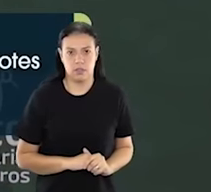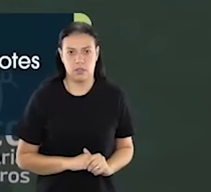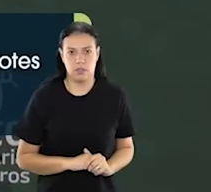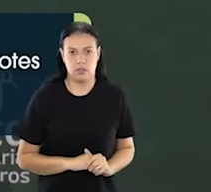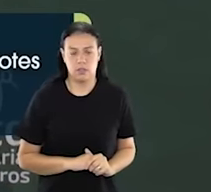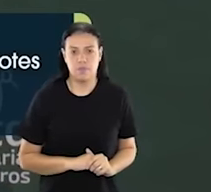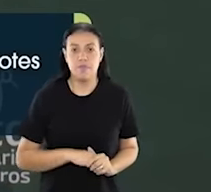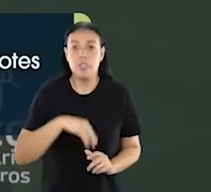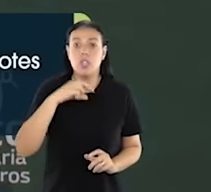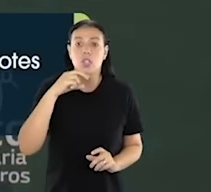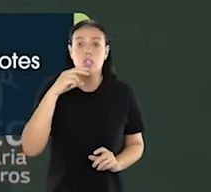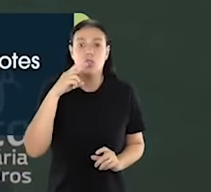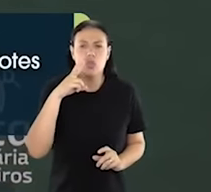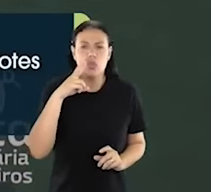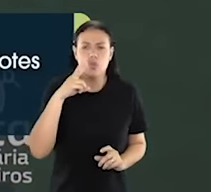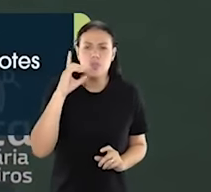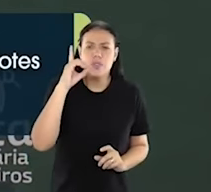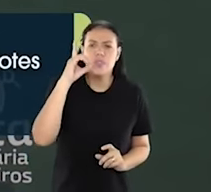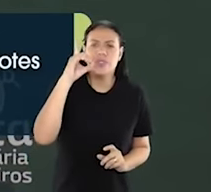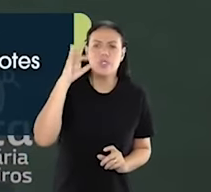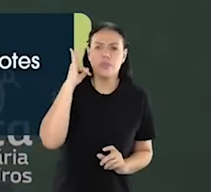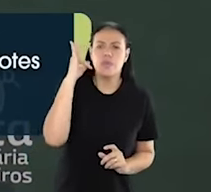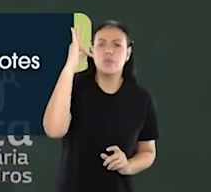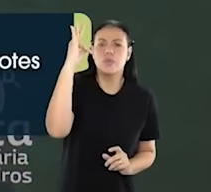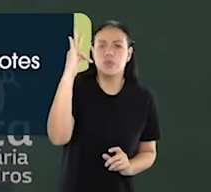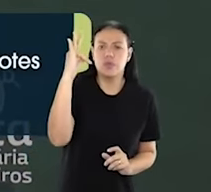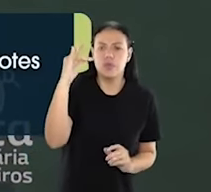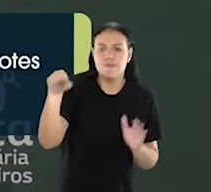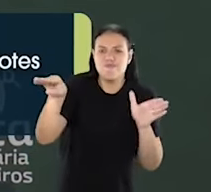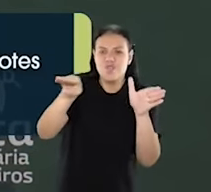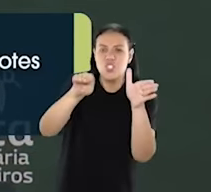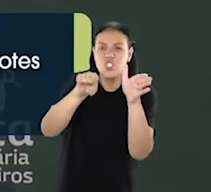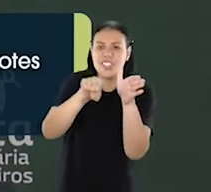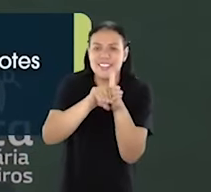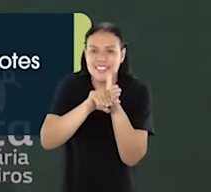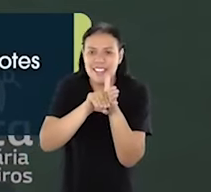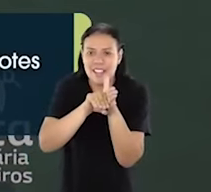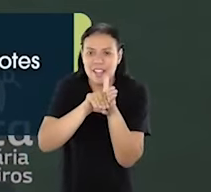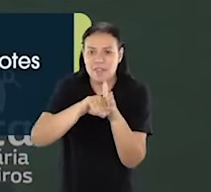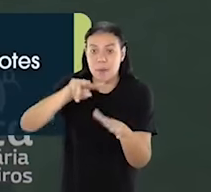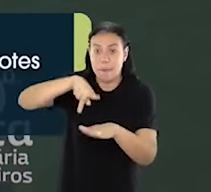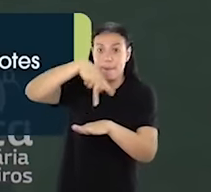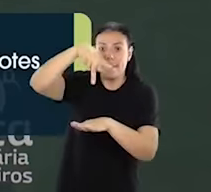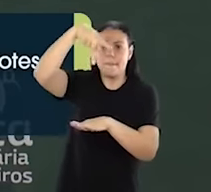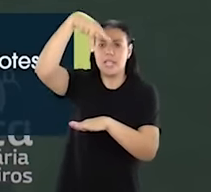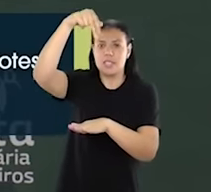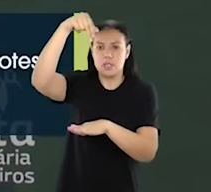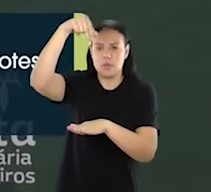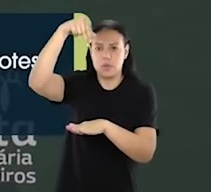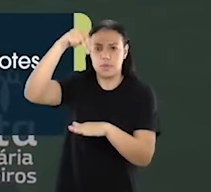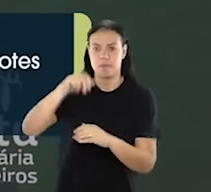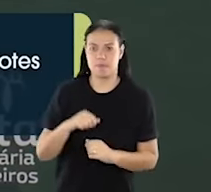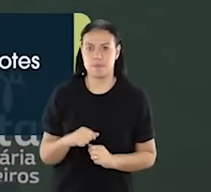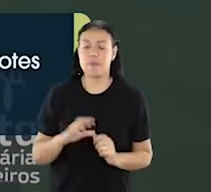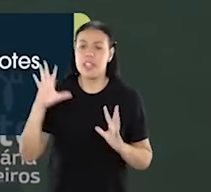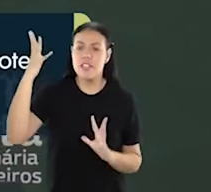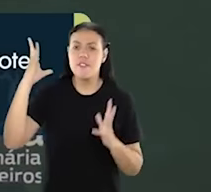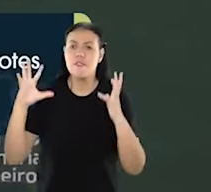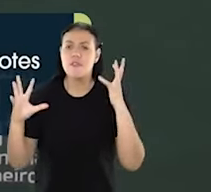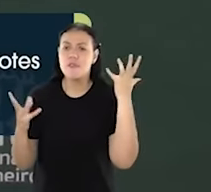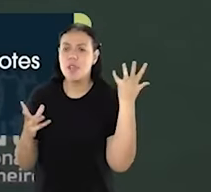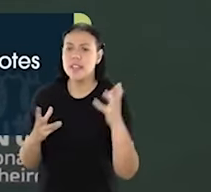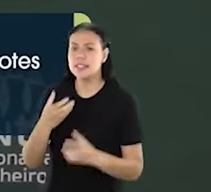Dali a dois dias, era a Páscoa e a festa dos pães asmos. E os